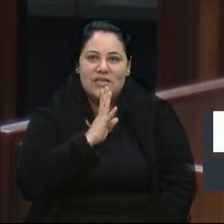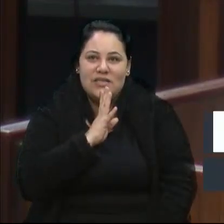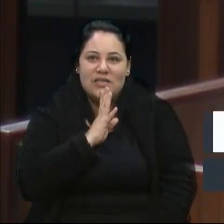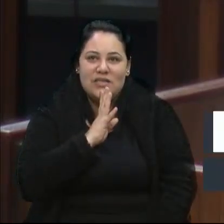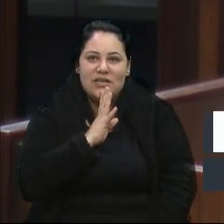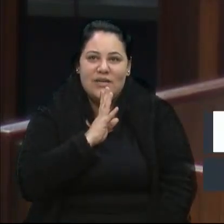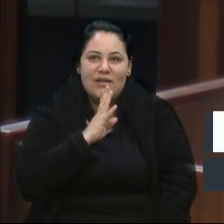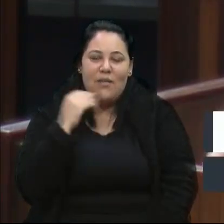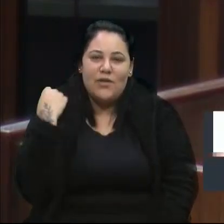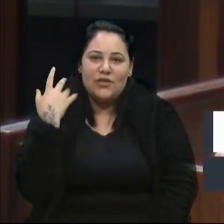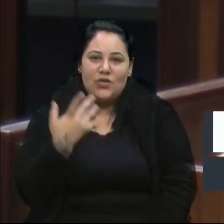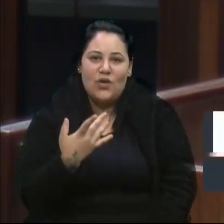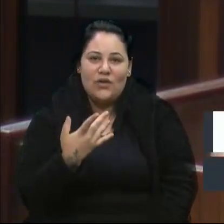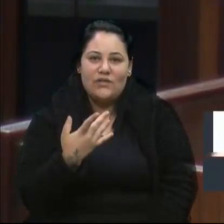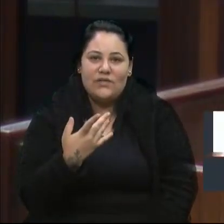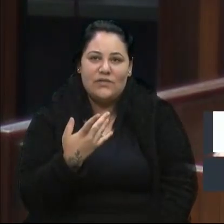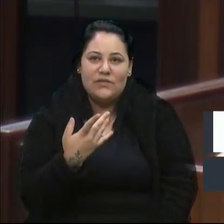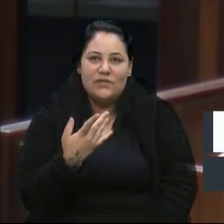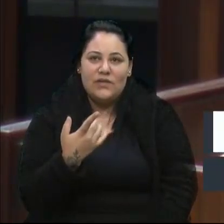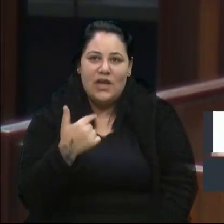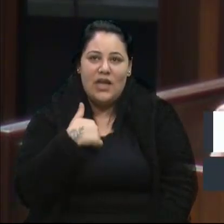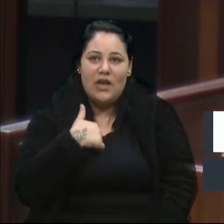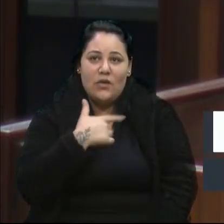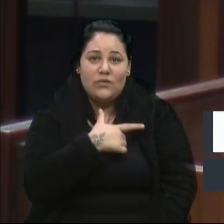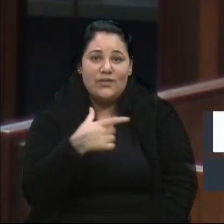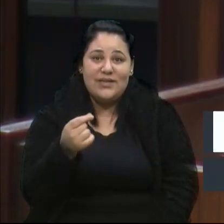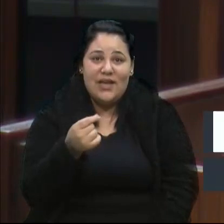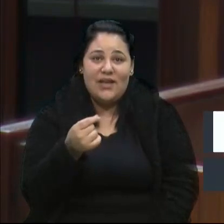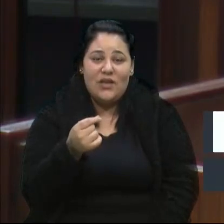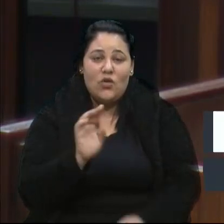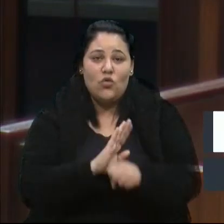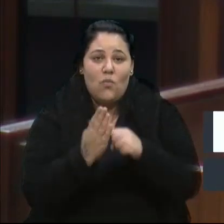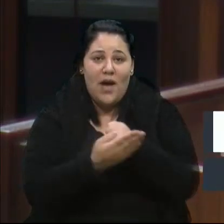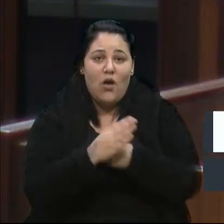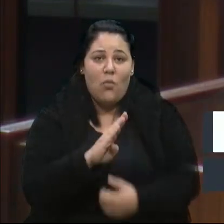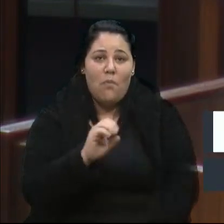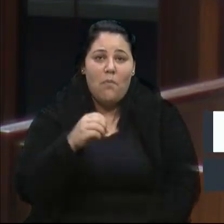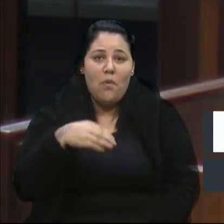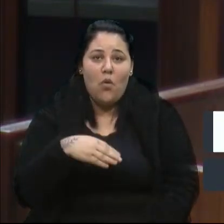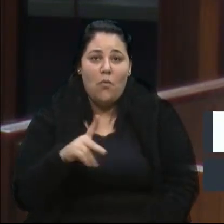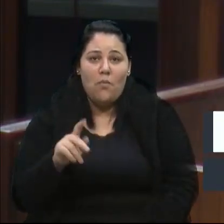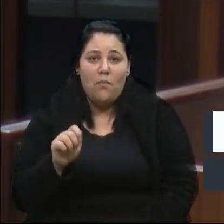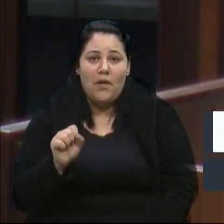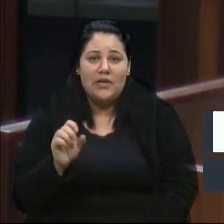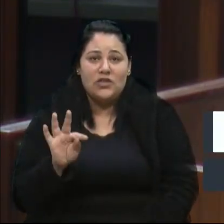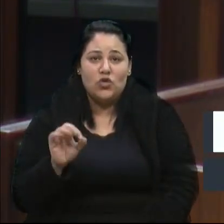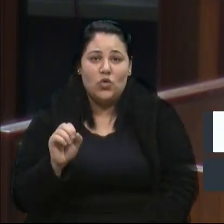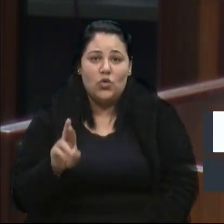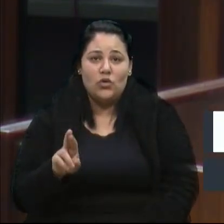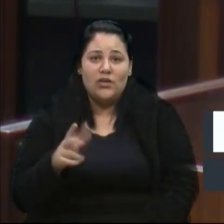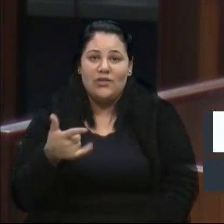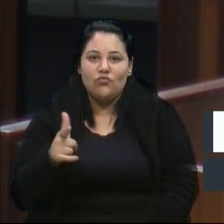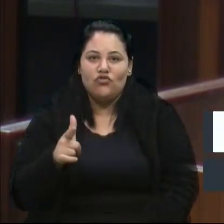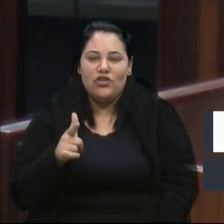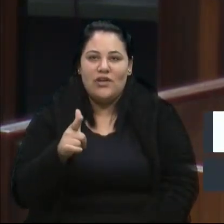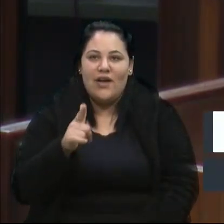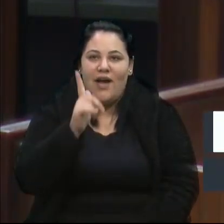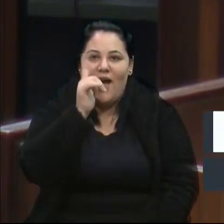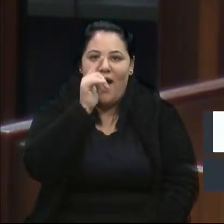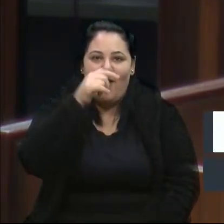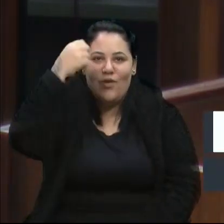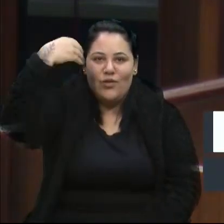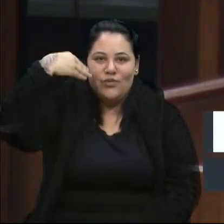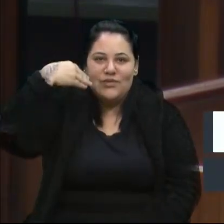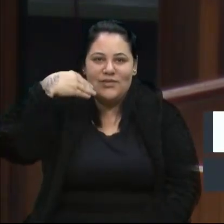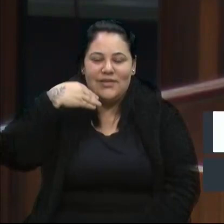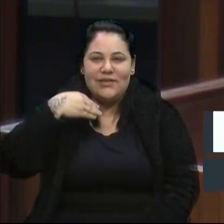mim não vale. Porque eu saí do Bom Pastor, um bairro que tanto me orgulho, onde sequer tinha água, luz e era estrada de